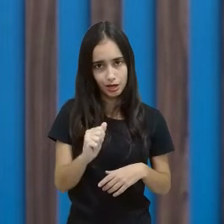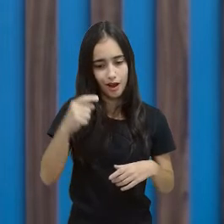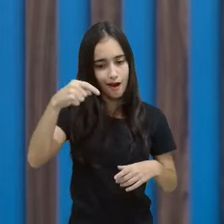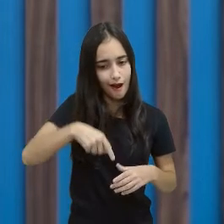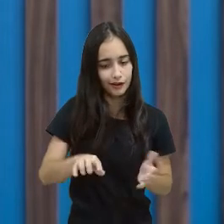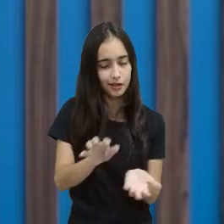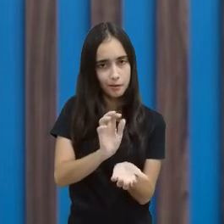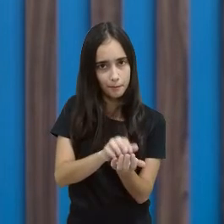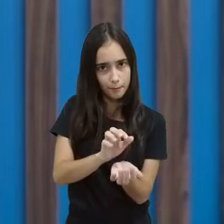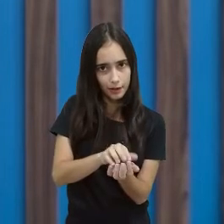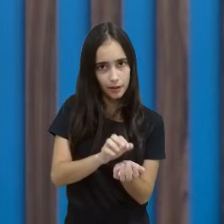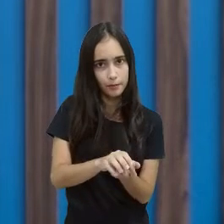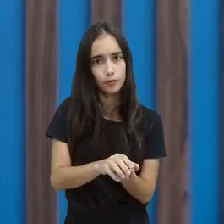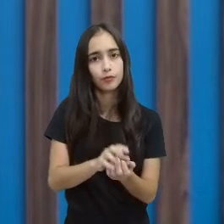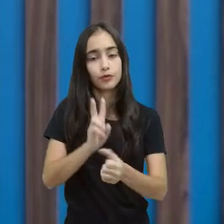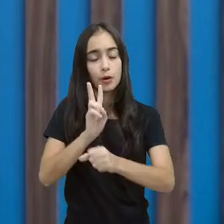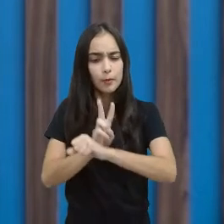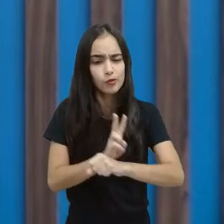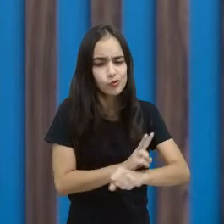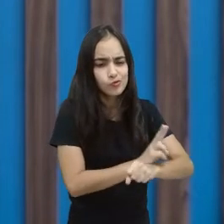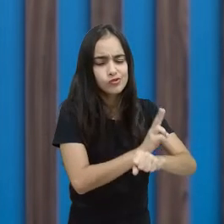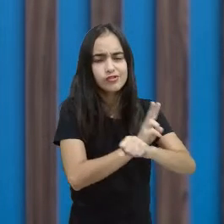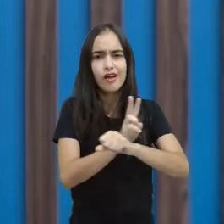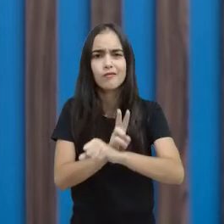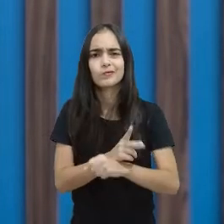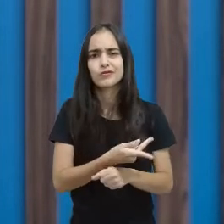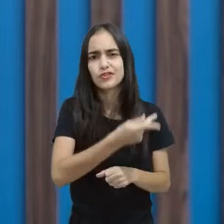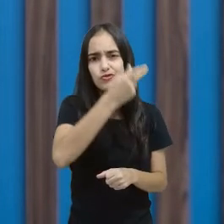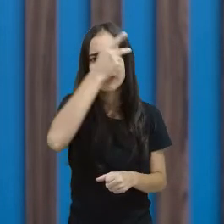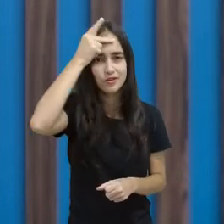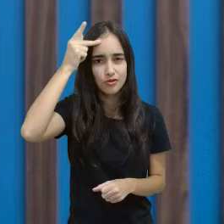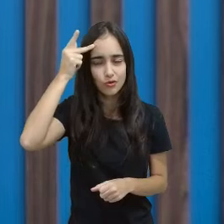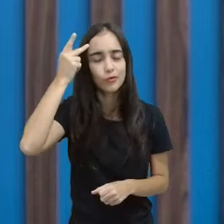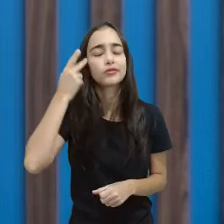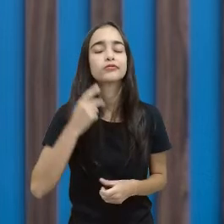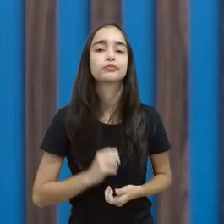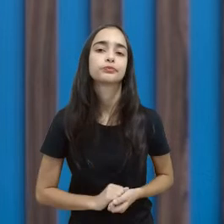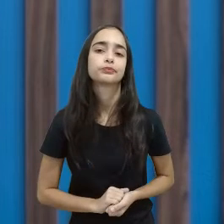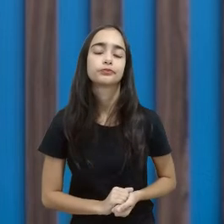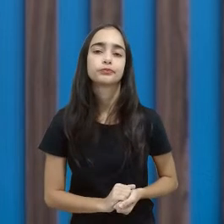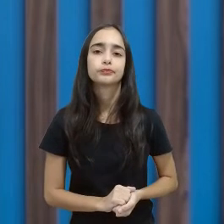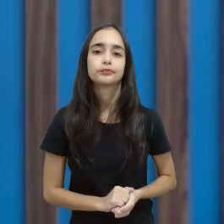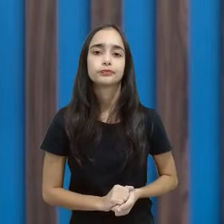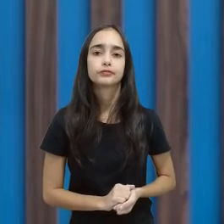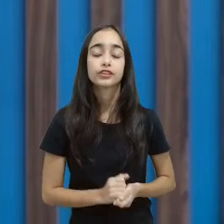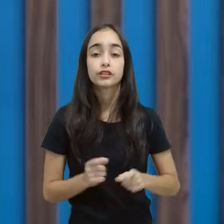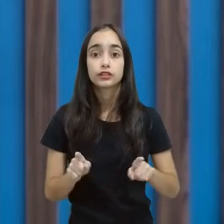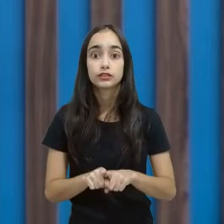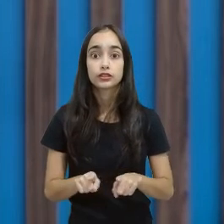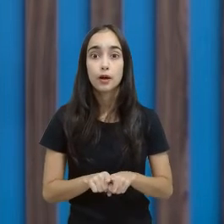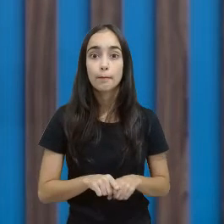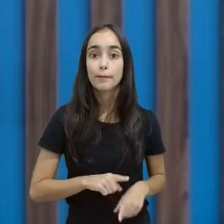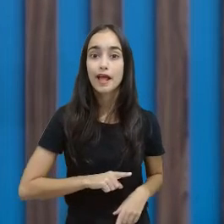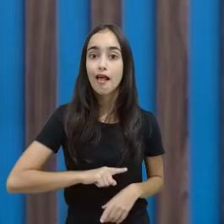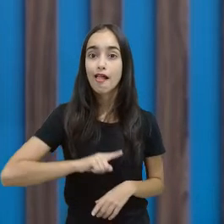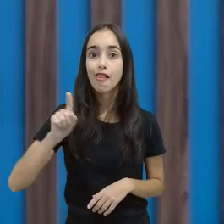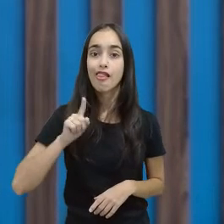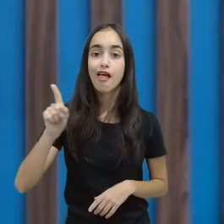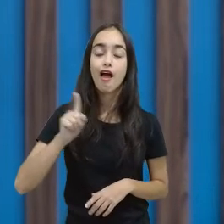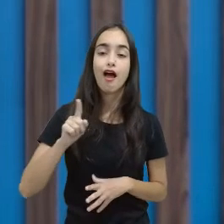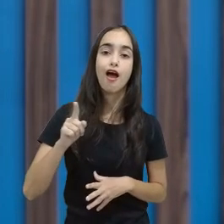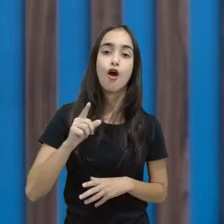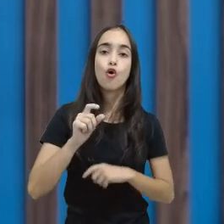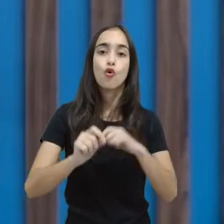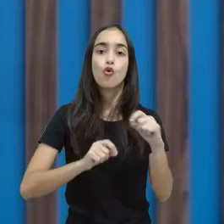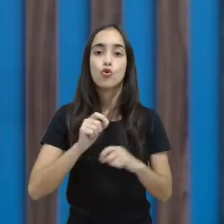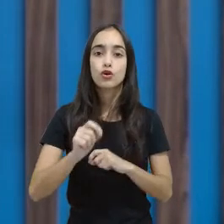resguardar os alemães e os austríacos que moravam aqui. Nós tivemos também lá em Porto Arthur, em Paulista, na fábrica